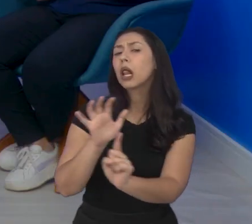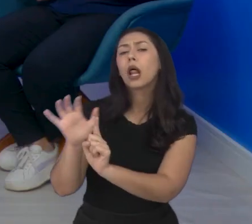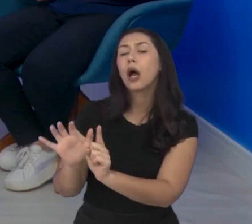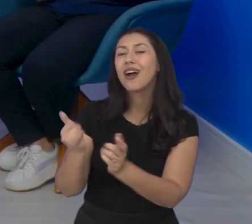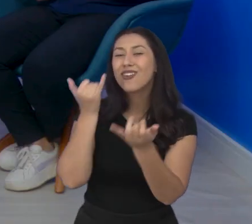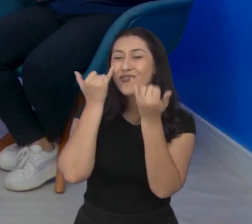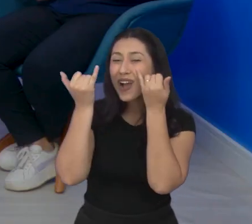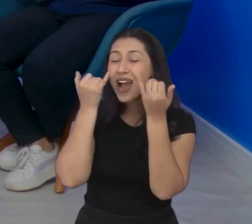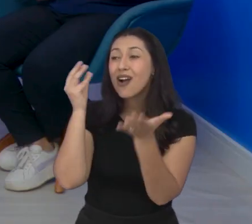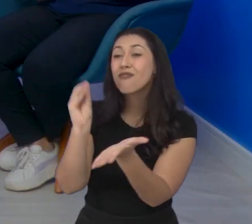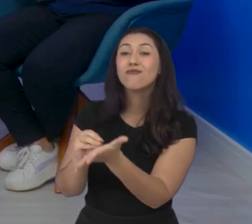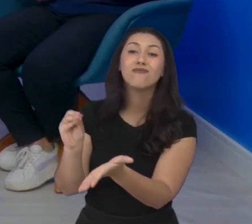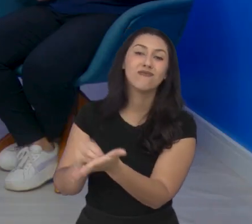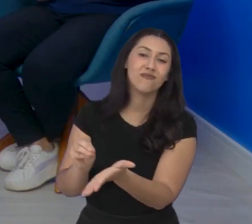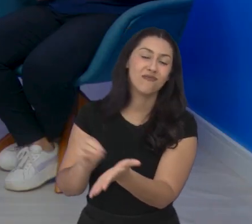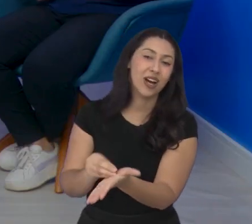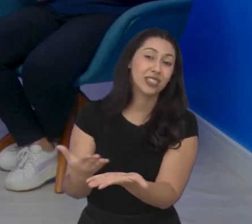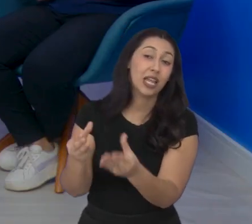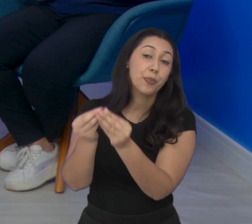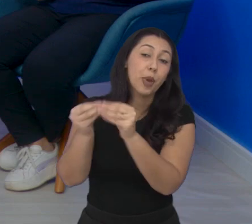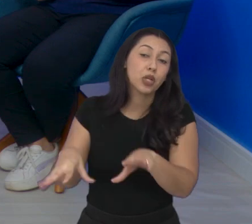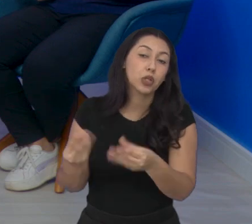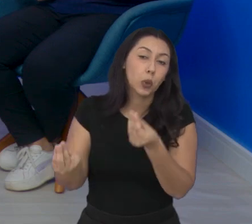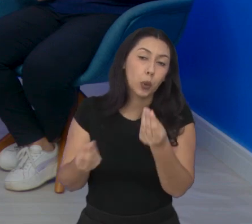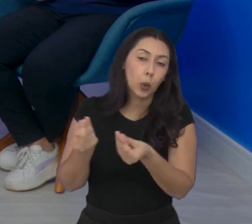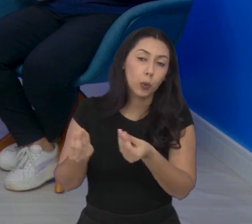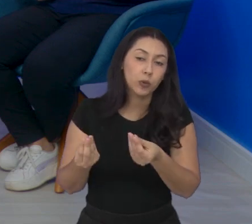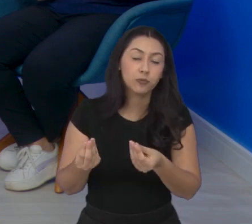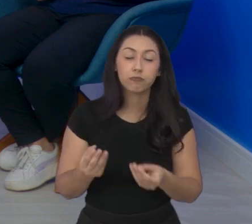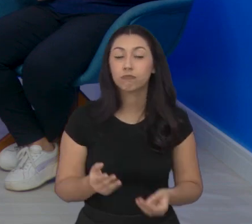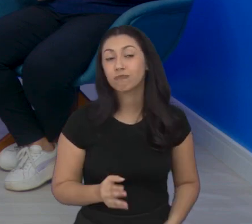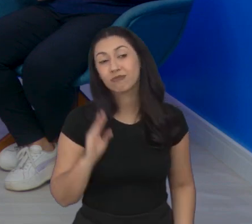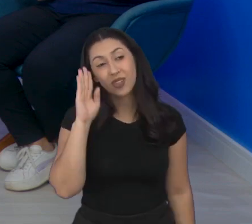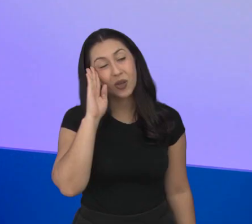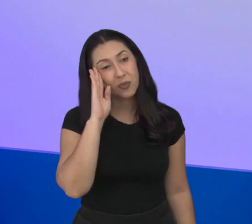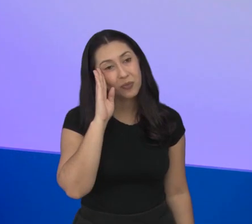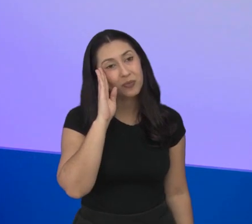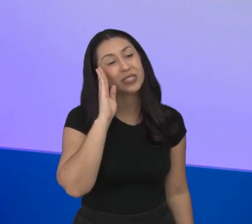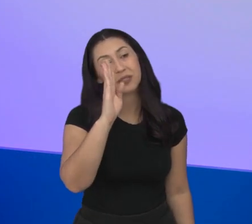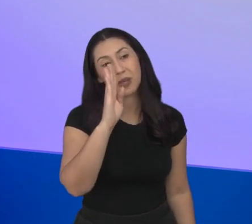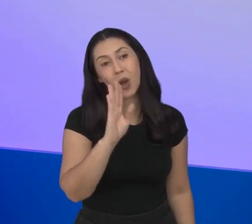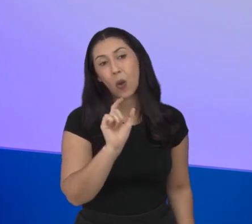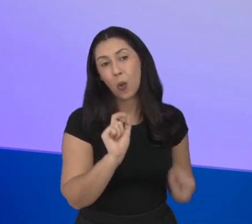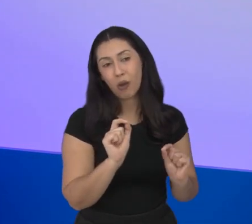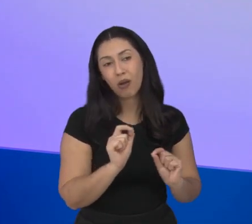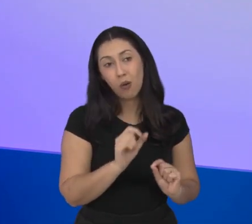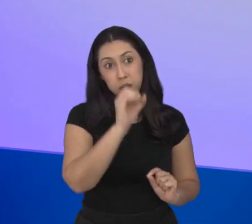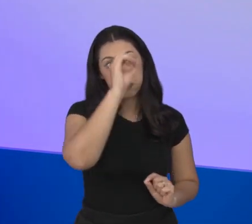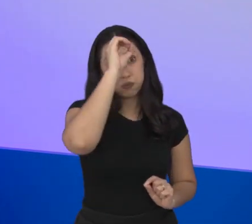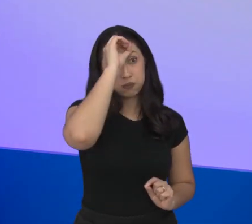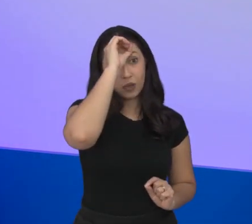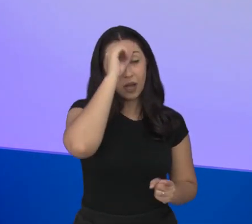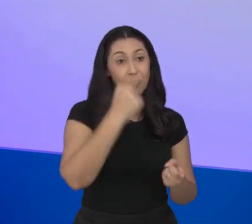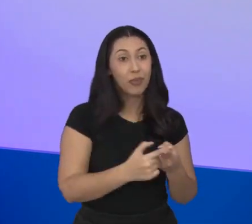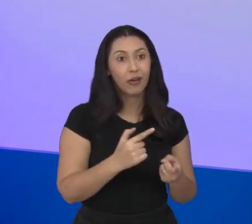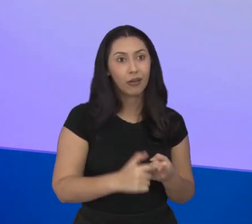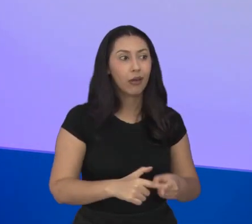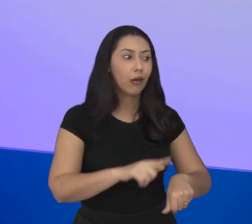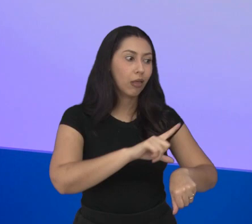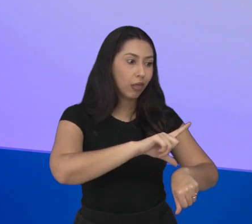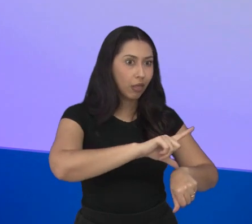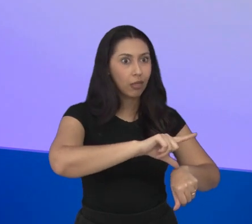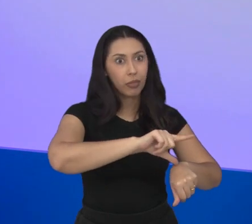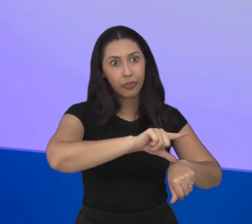da desinformação, das fake news, pode ter nesse processo como um todo, Rafael? Eu acredito que o principal é realmente a desinformação, e isso atrasa